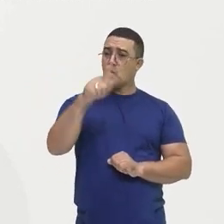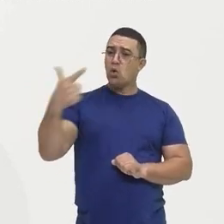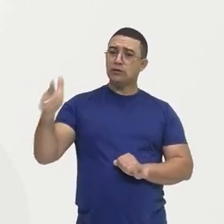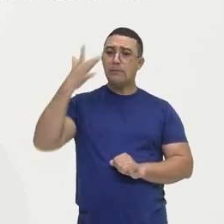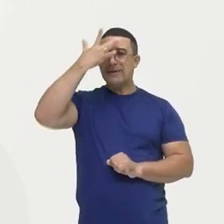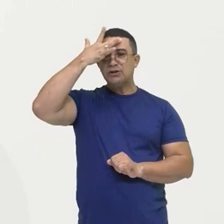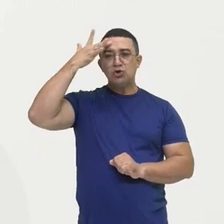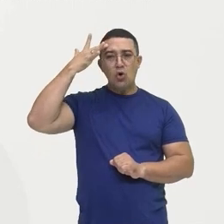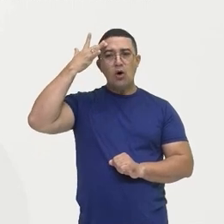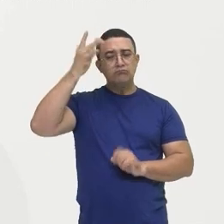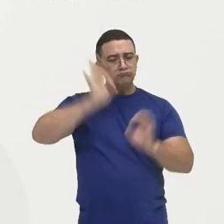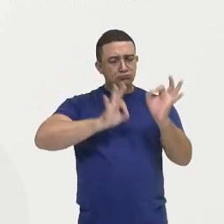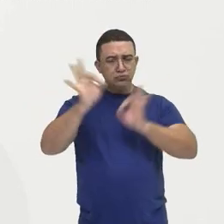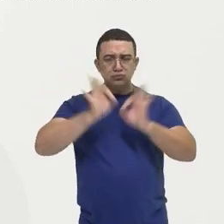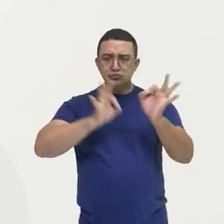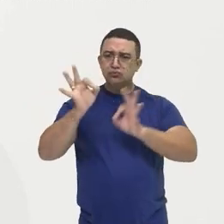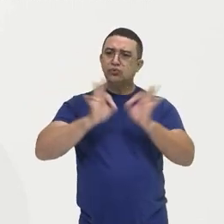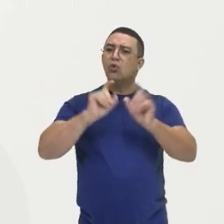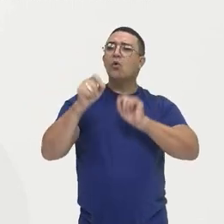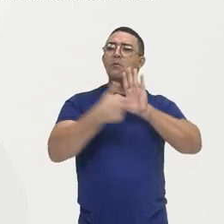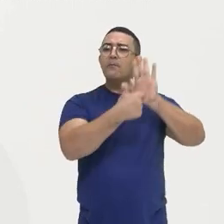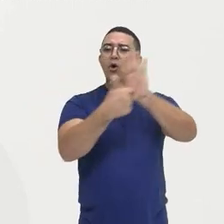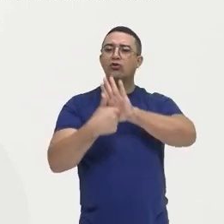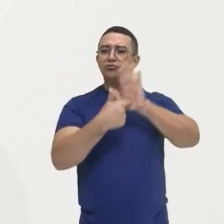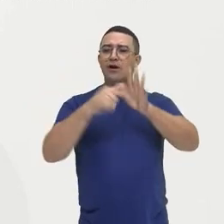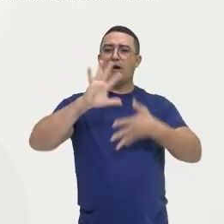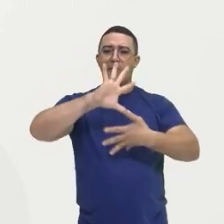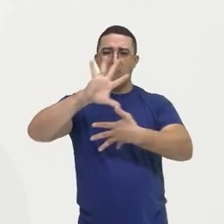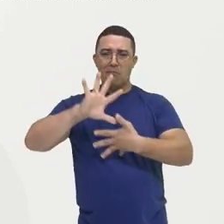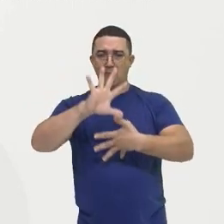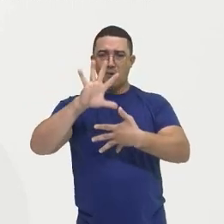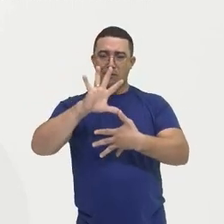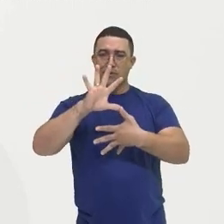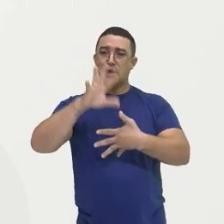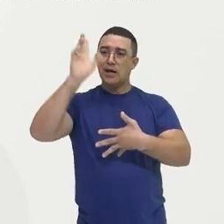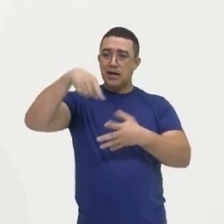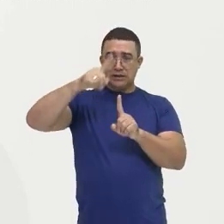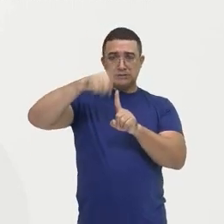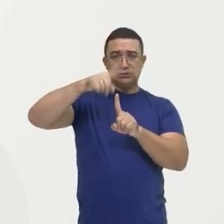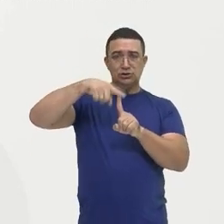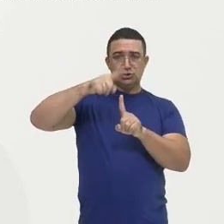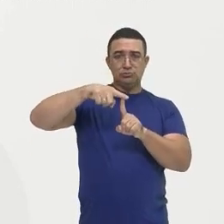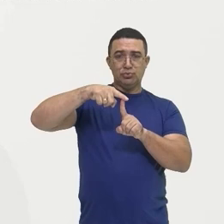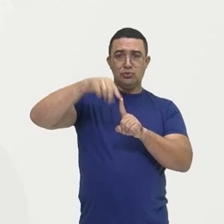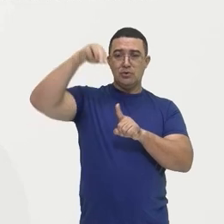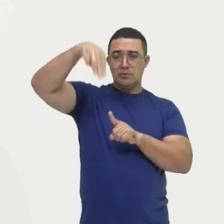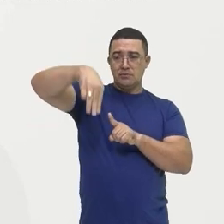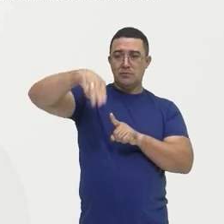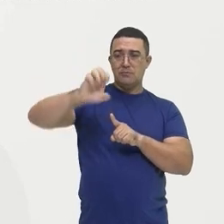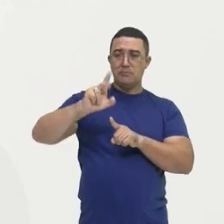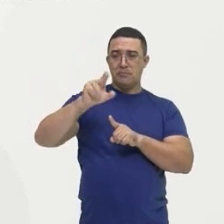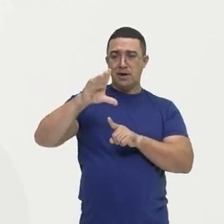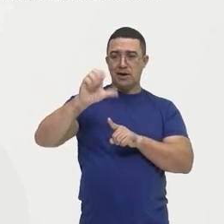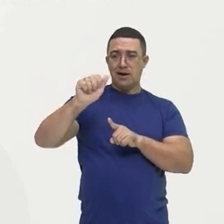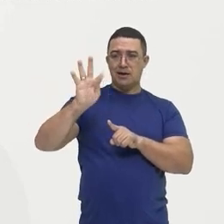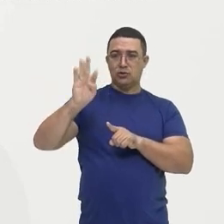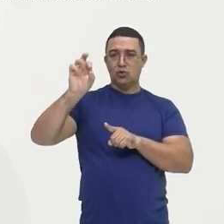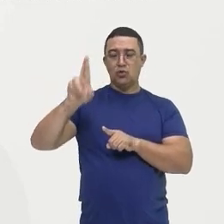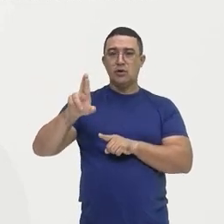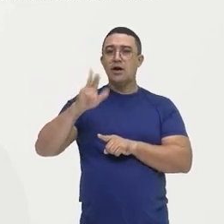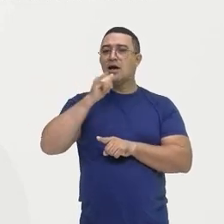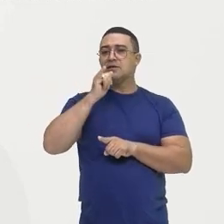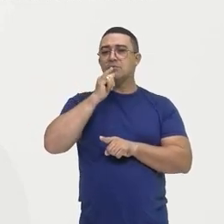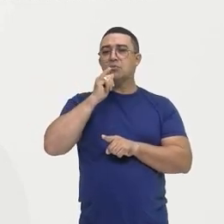que elaboraram esse tipo de projeção, que, inclusive, é um tipo de projeção cilíndrica, né? É como se você pegasse